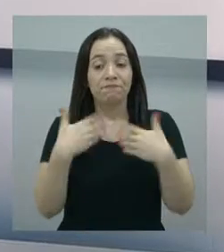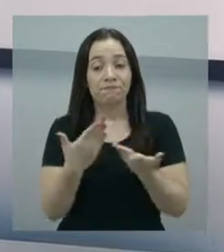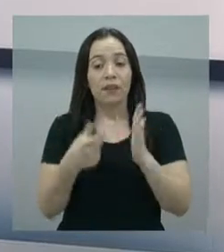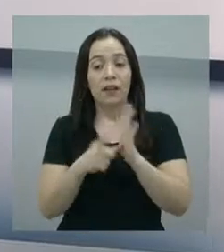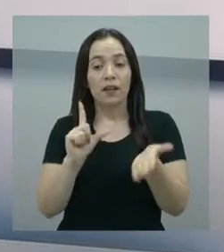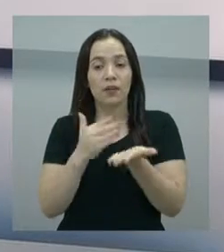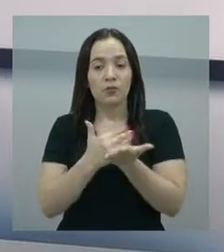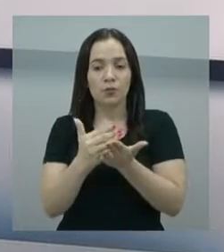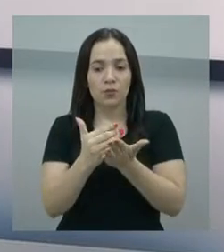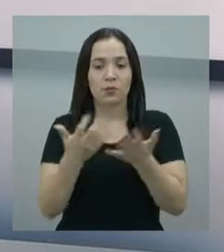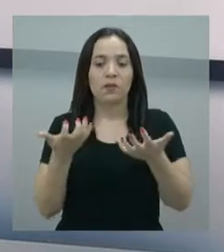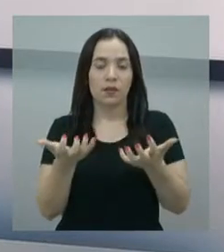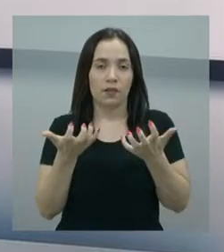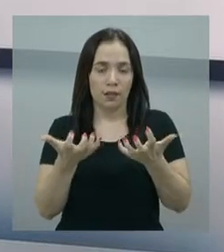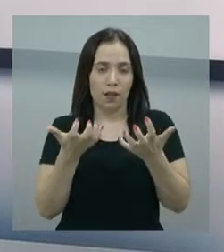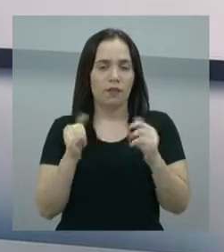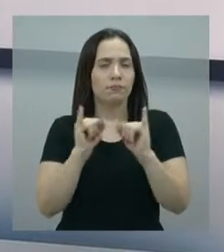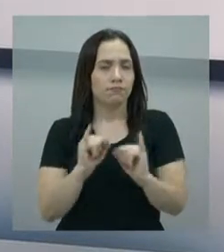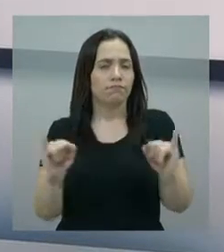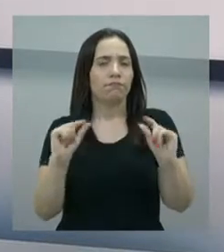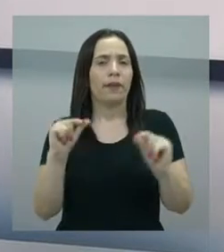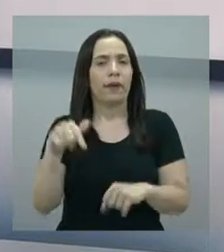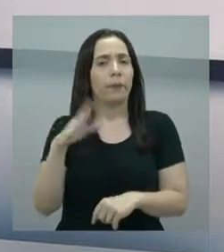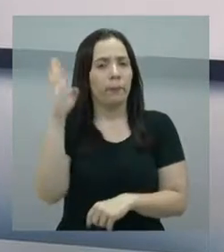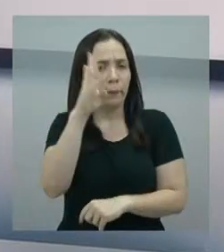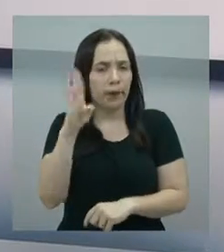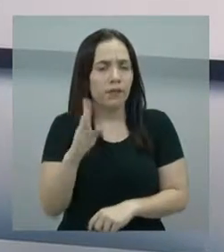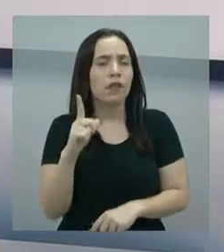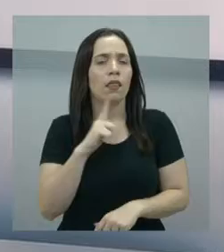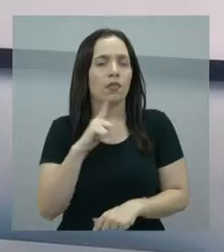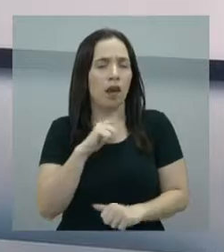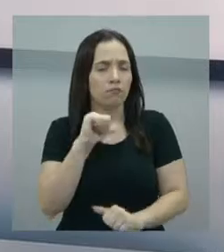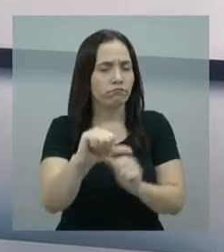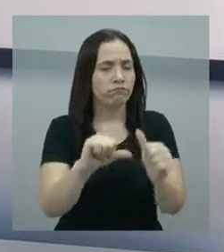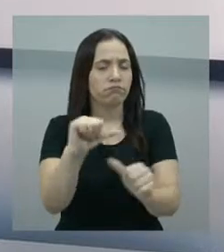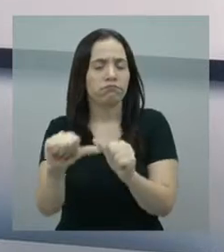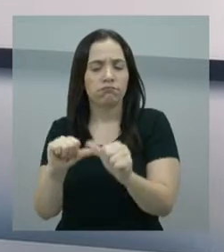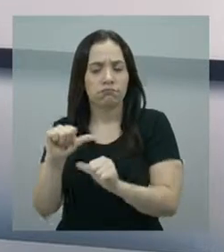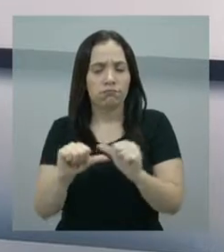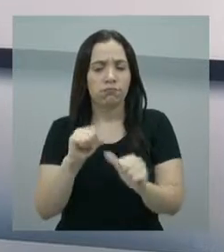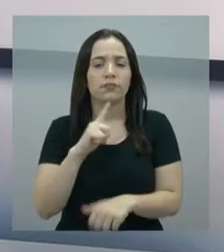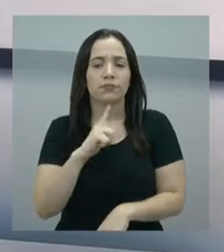queria dizer que o Brasil passa hoje por muitas transformações, né?